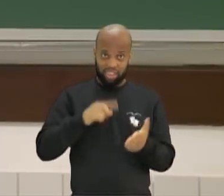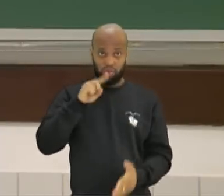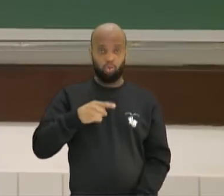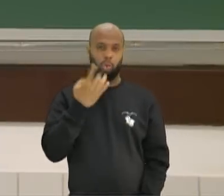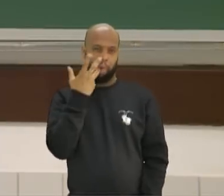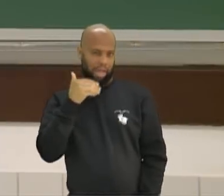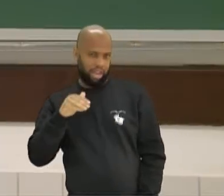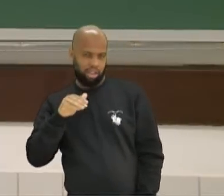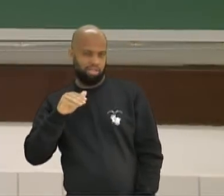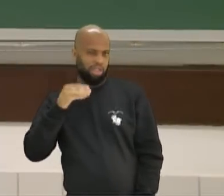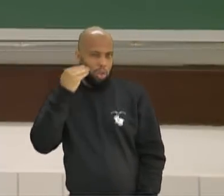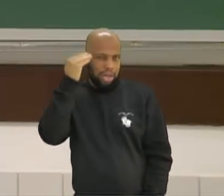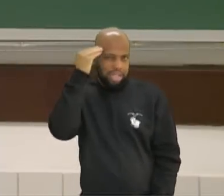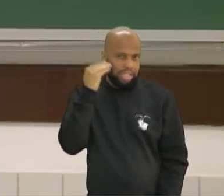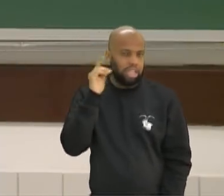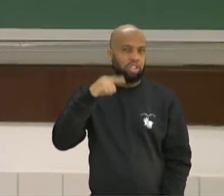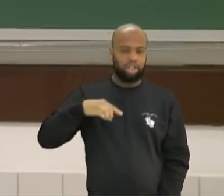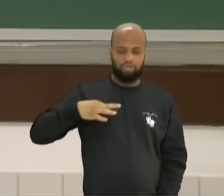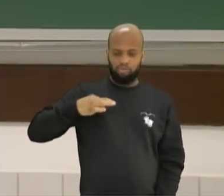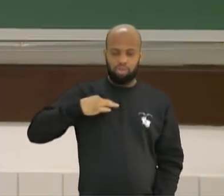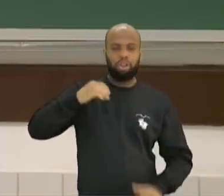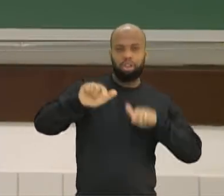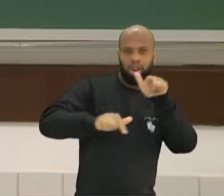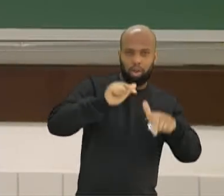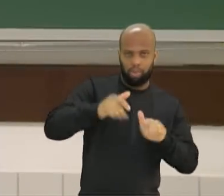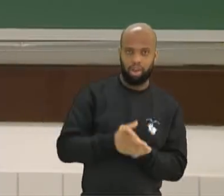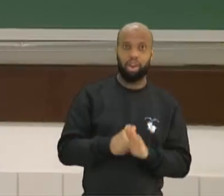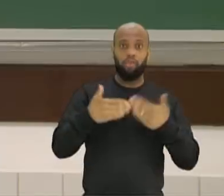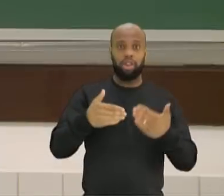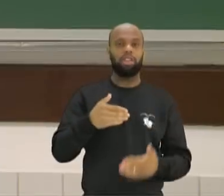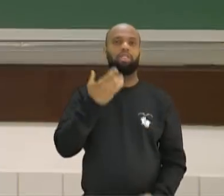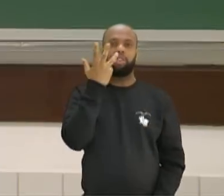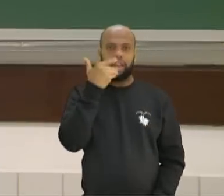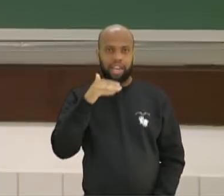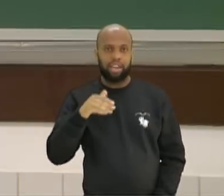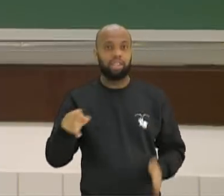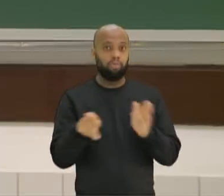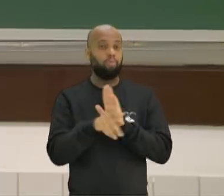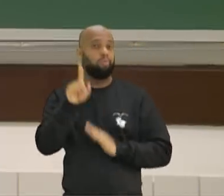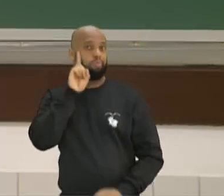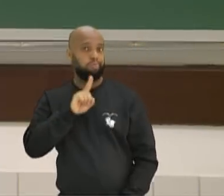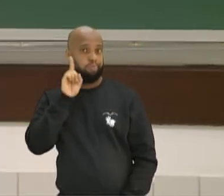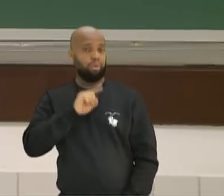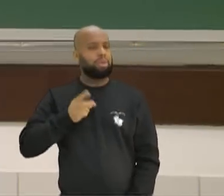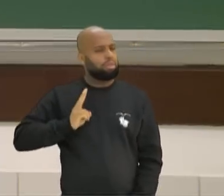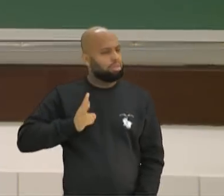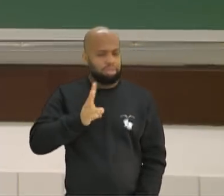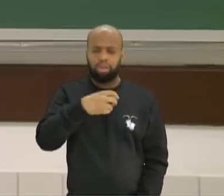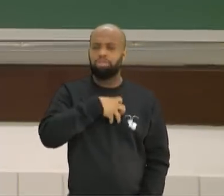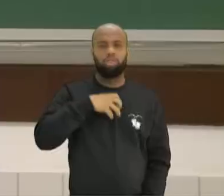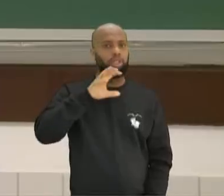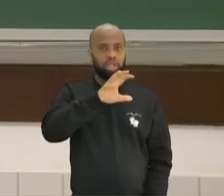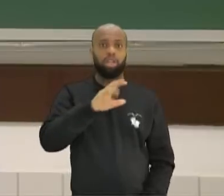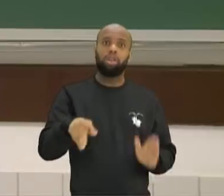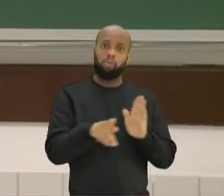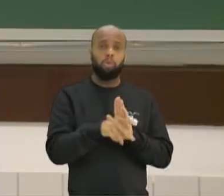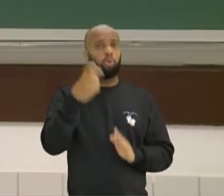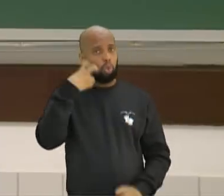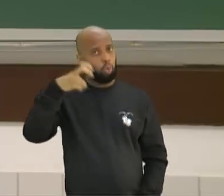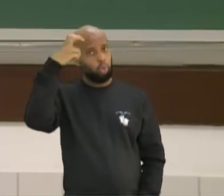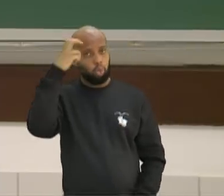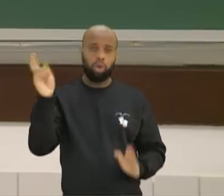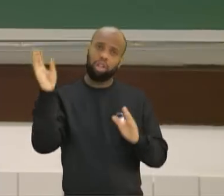um adolescente que é um voluntário. As crianças americanas é muito comum elas serem voluntárias, faz parte até da